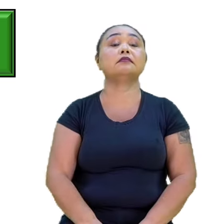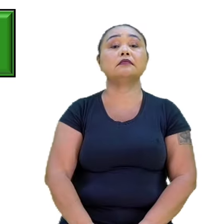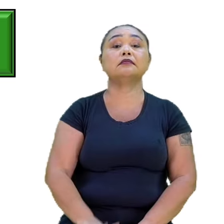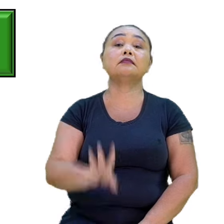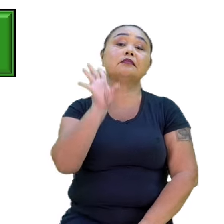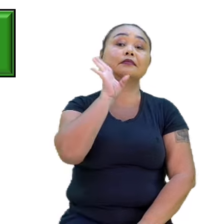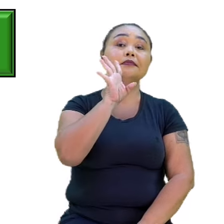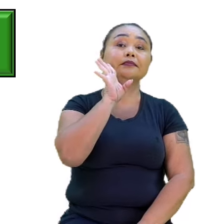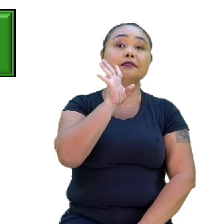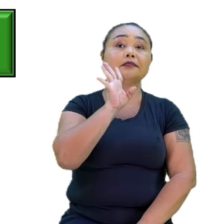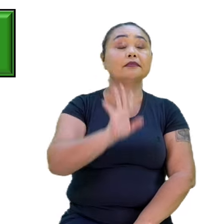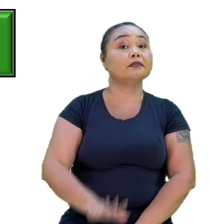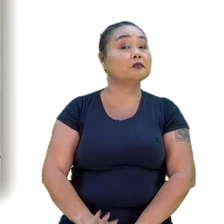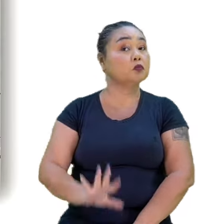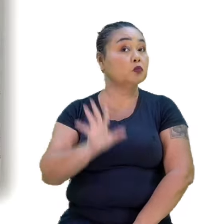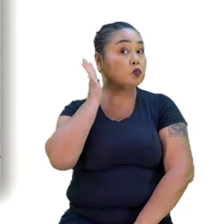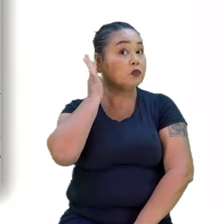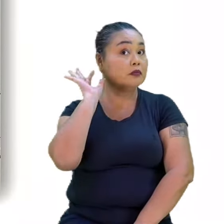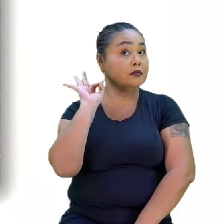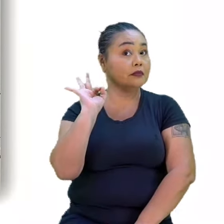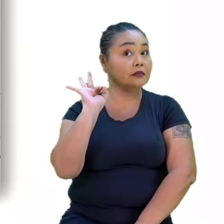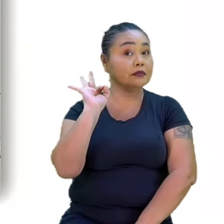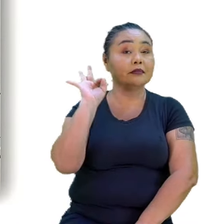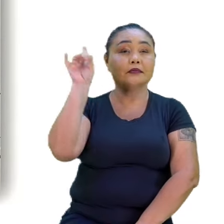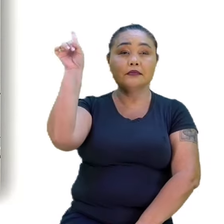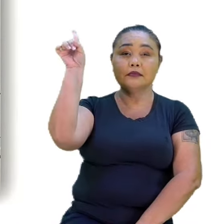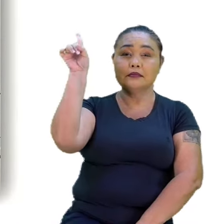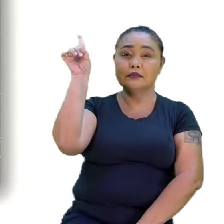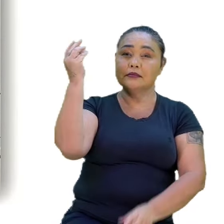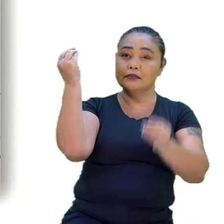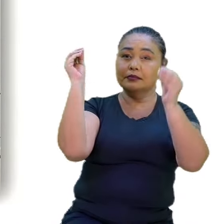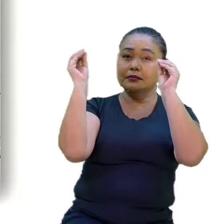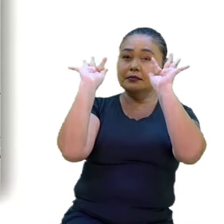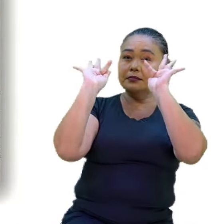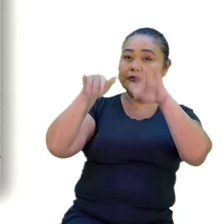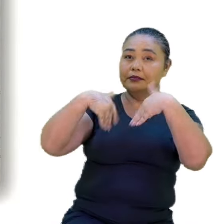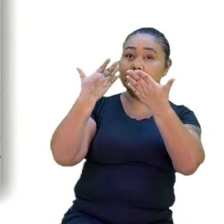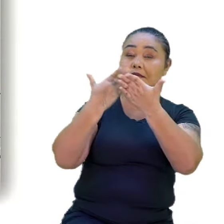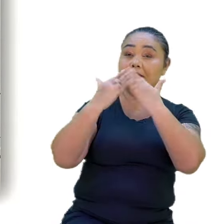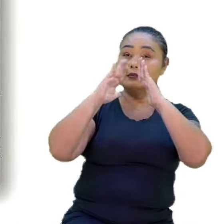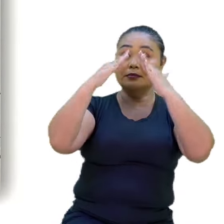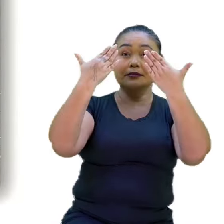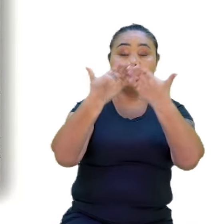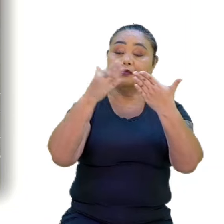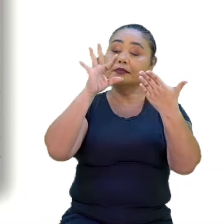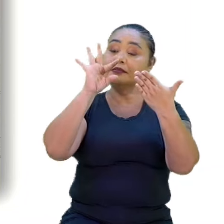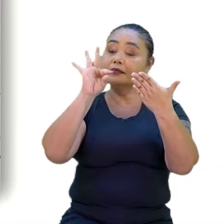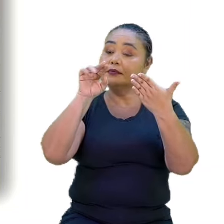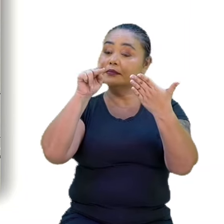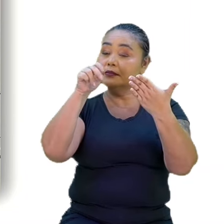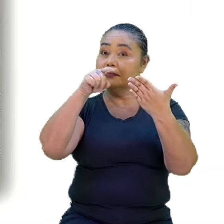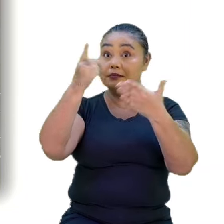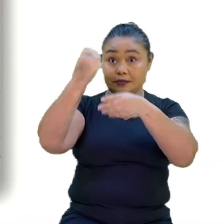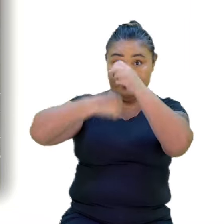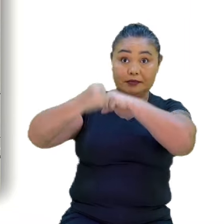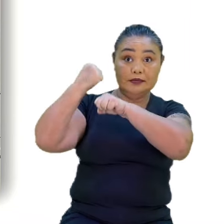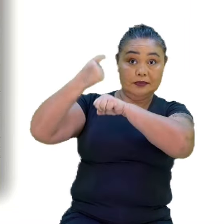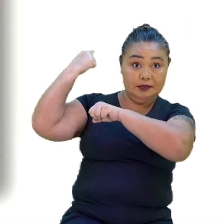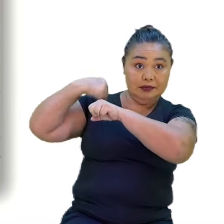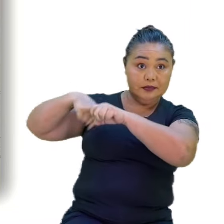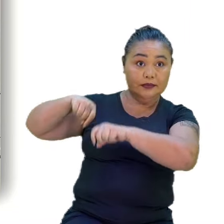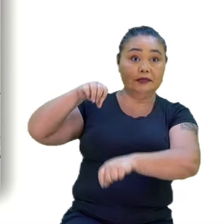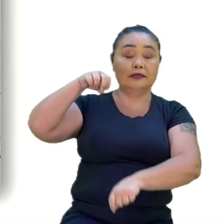né top D um mapa mental aqui para finalizar da escola Tupã também do ano anterior aí a aluna naara